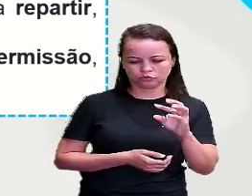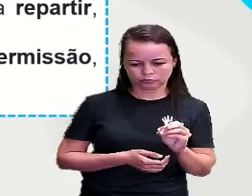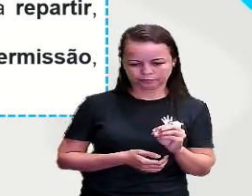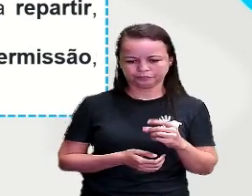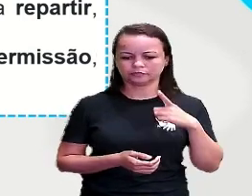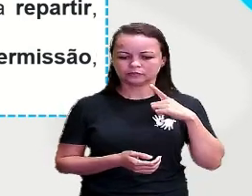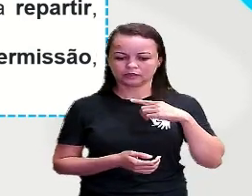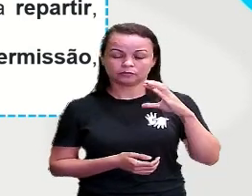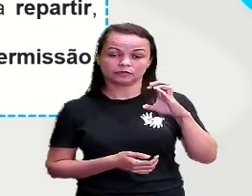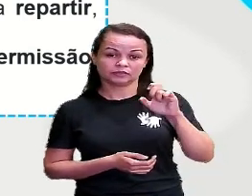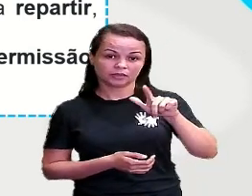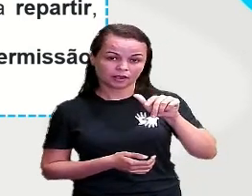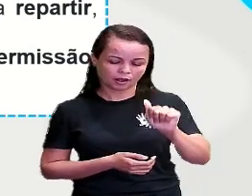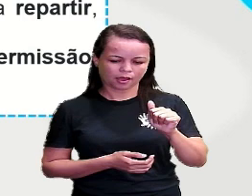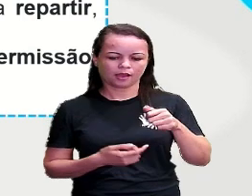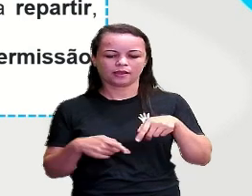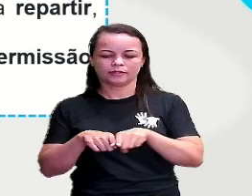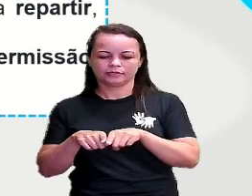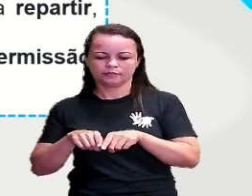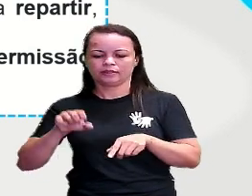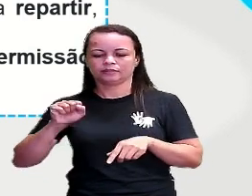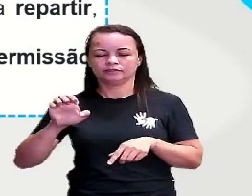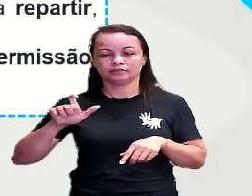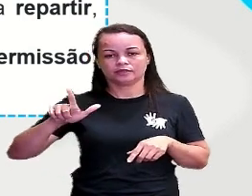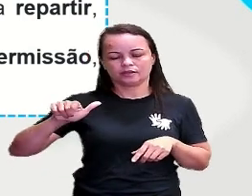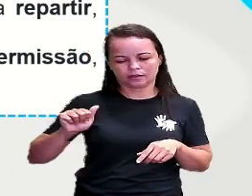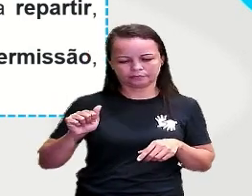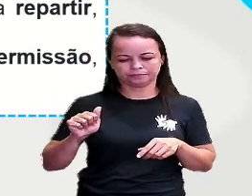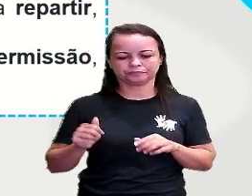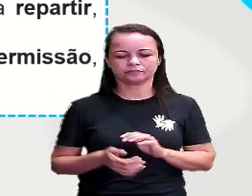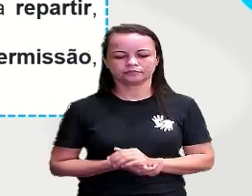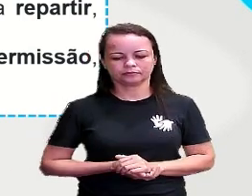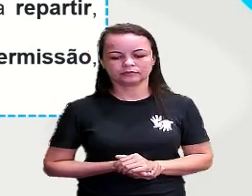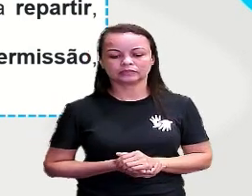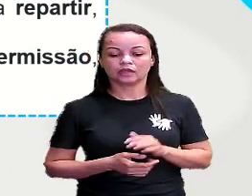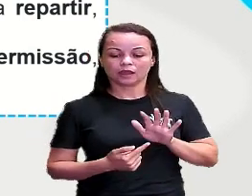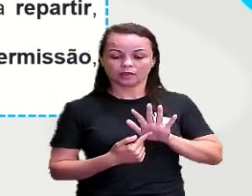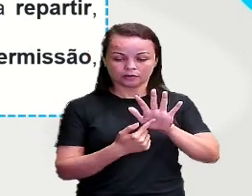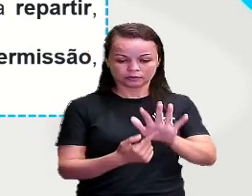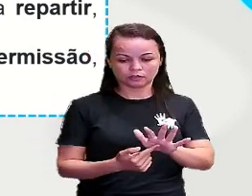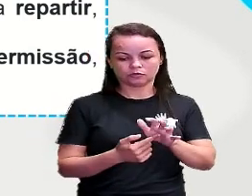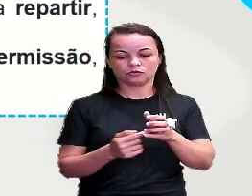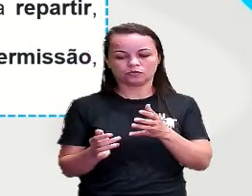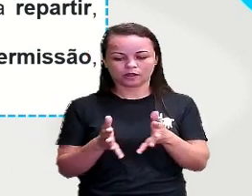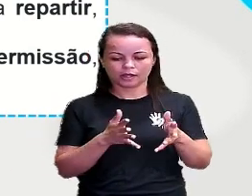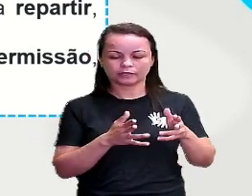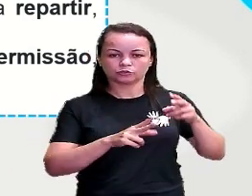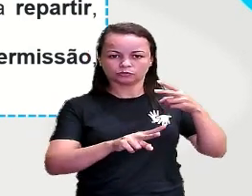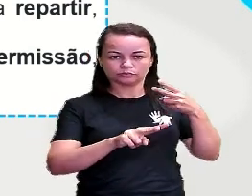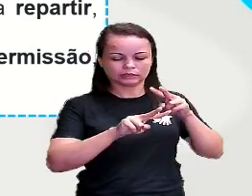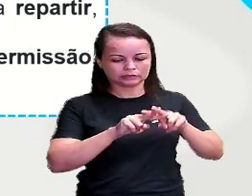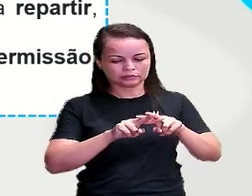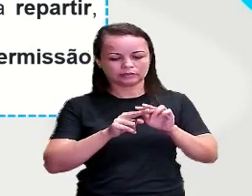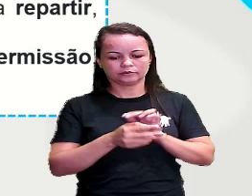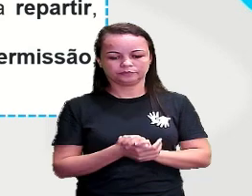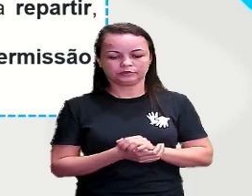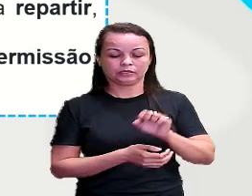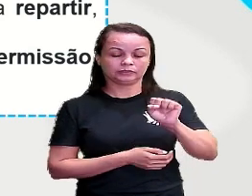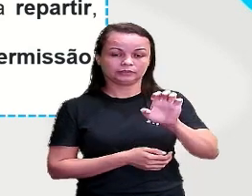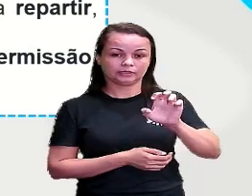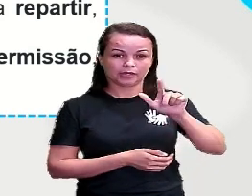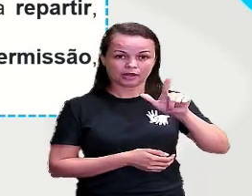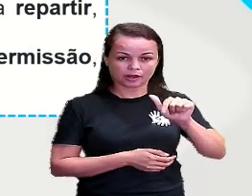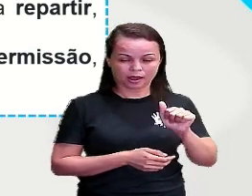e cela com S. Aposento, quarto de dormir pequeno, quarto de penitenciária. Já com S é o arreio de